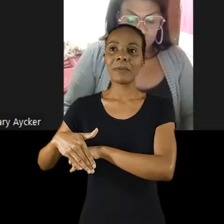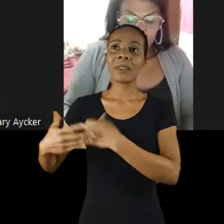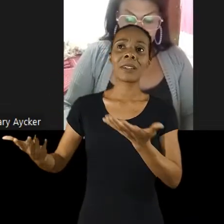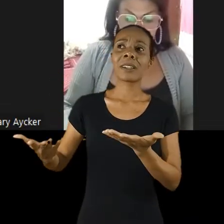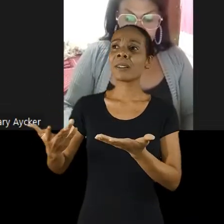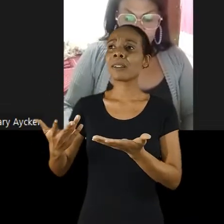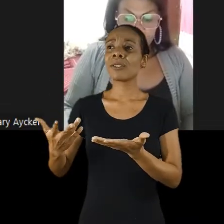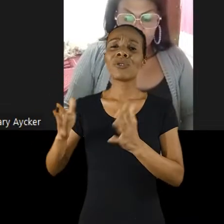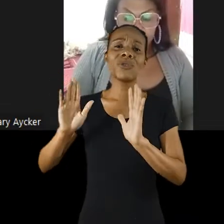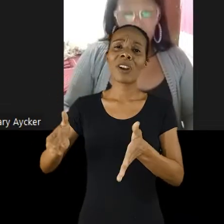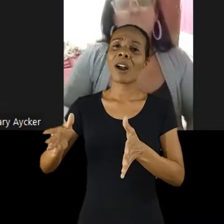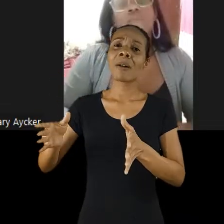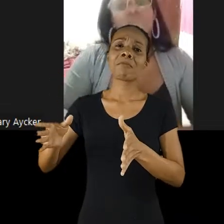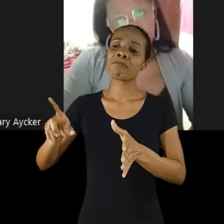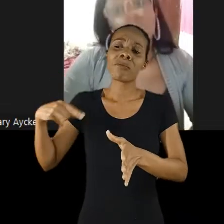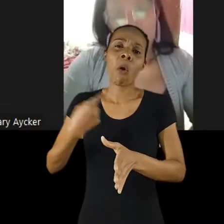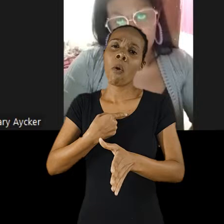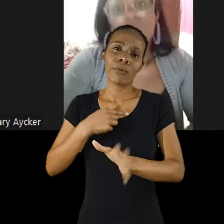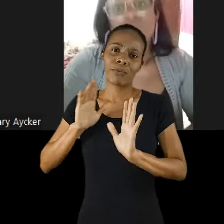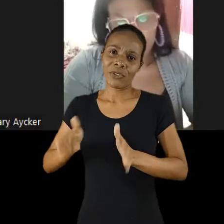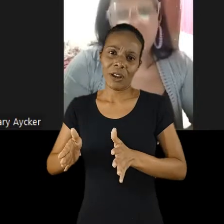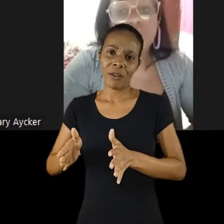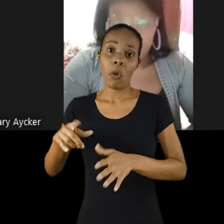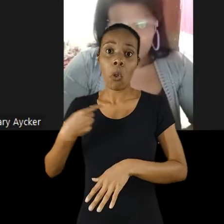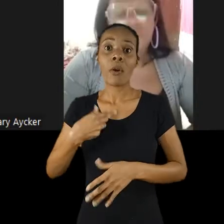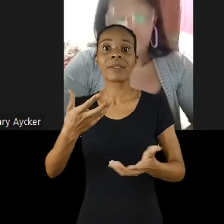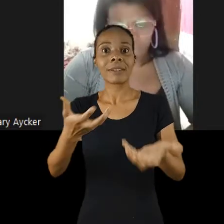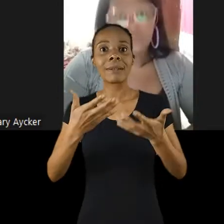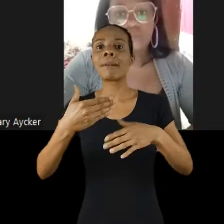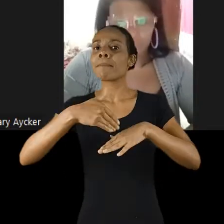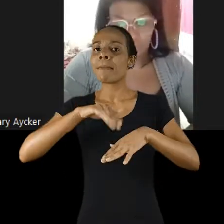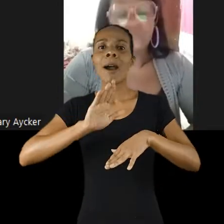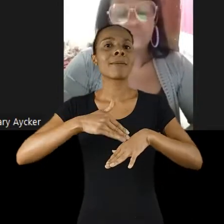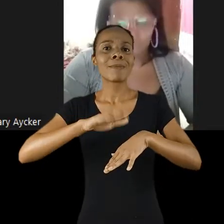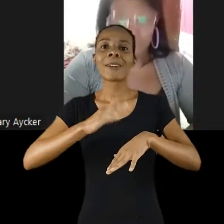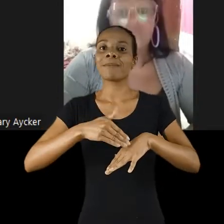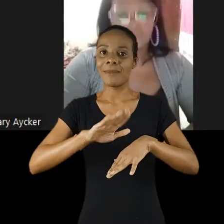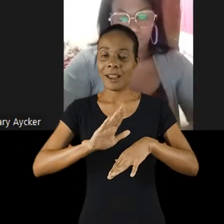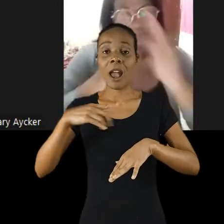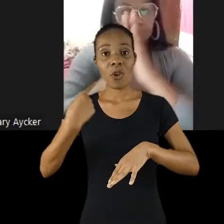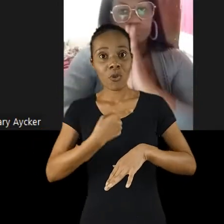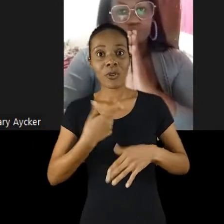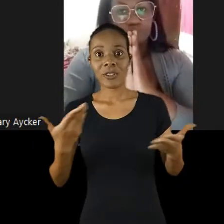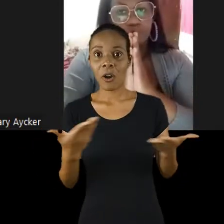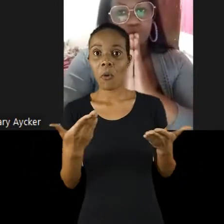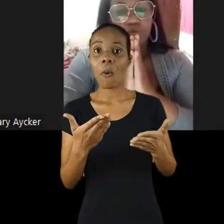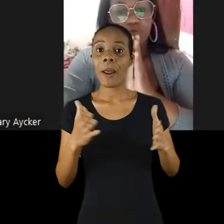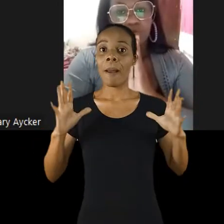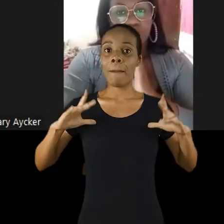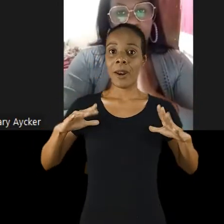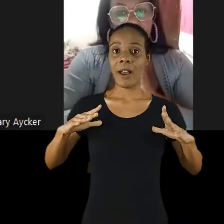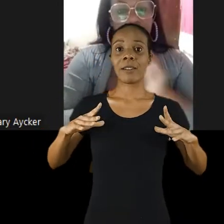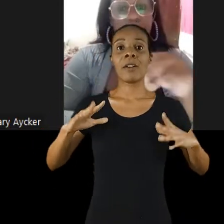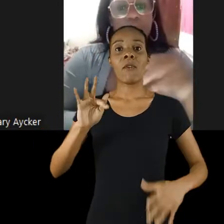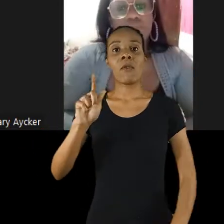que já nos era dado desde sempre. E a gente sempre quis ocupar mais e mais e mais. E aí a gente ocupou a Praça Floriano Peixoto,